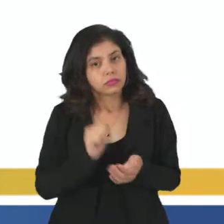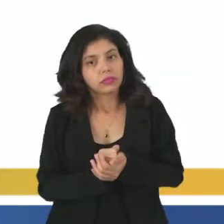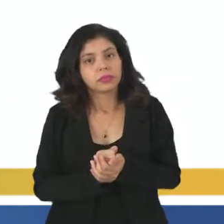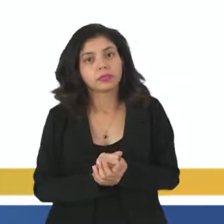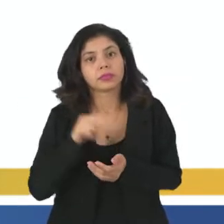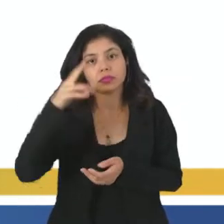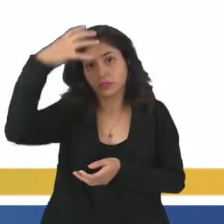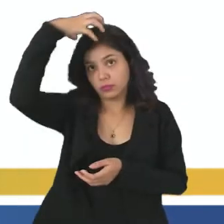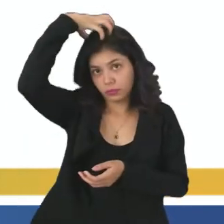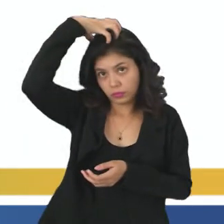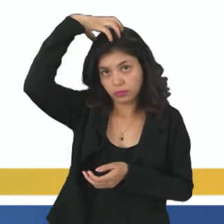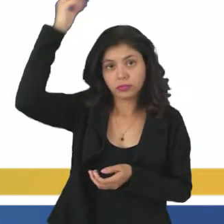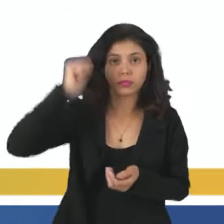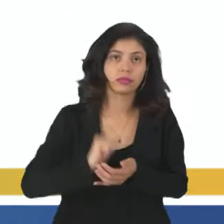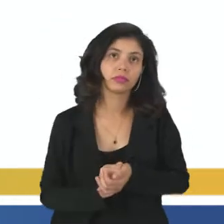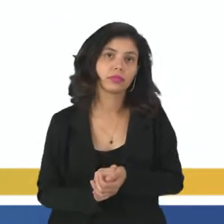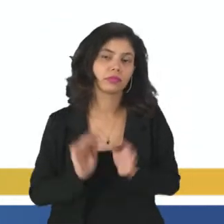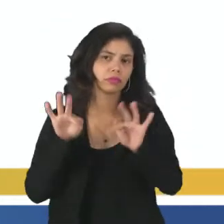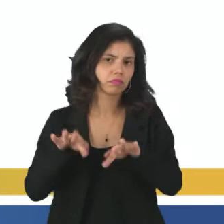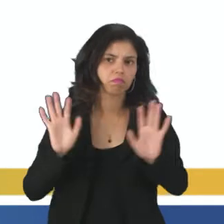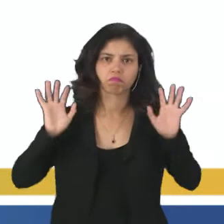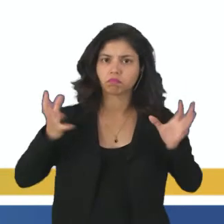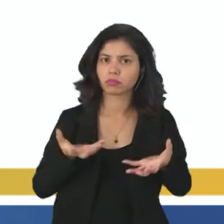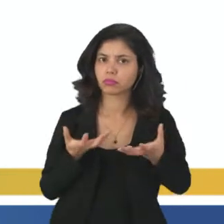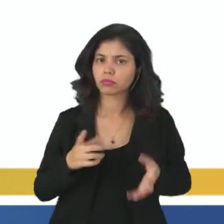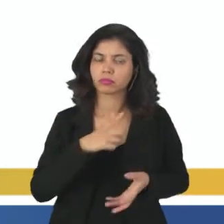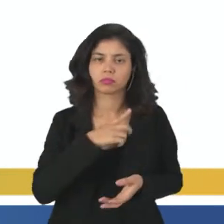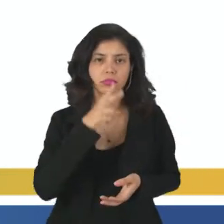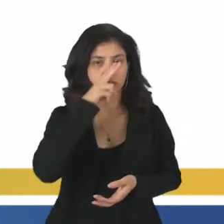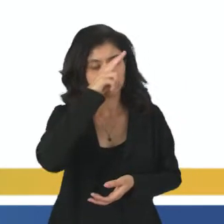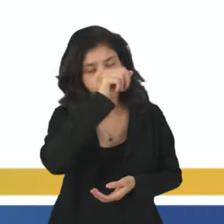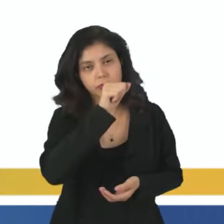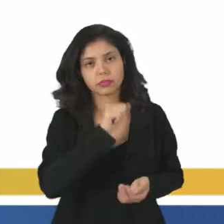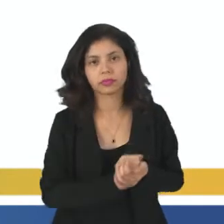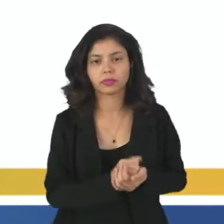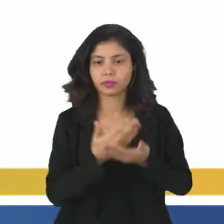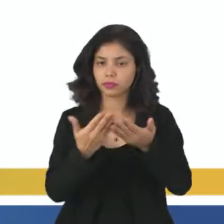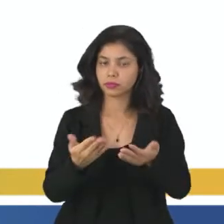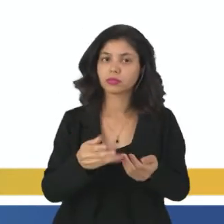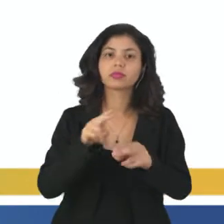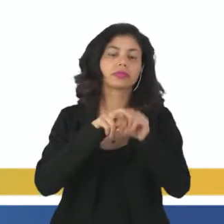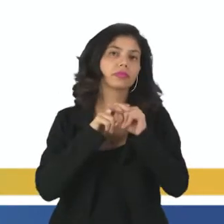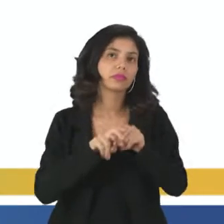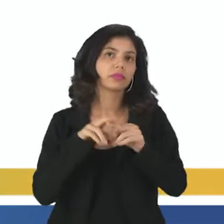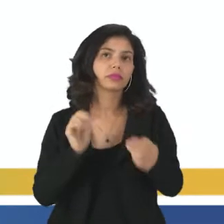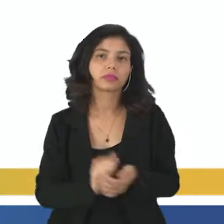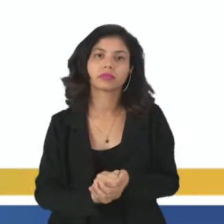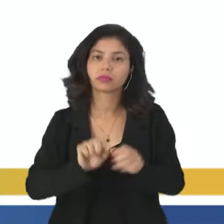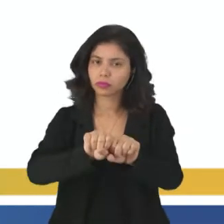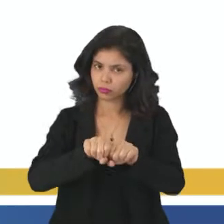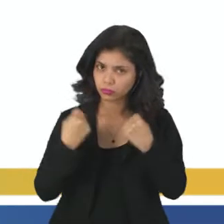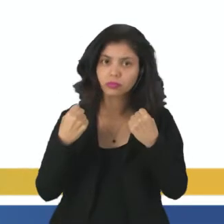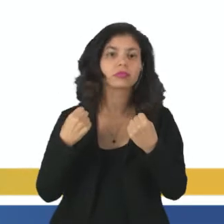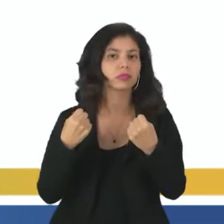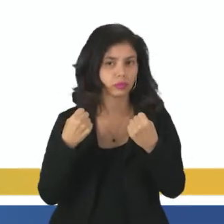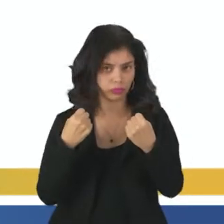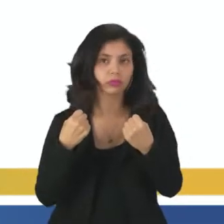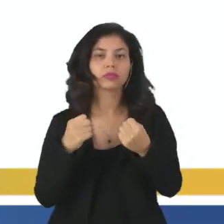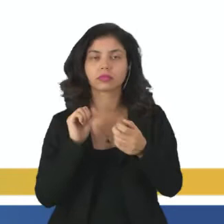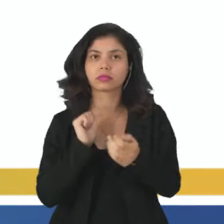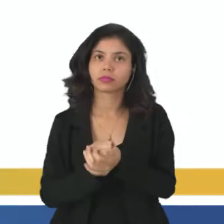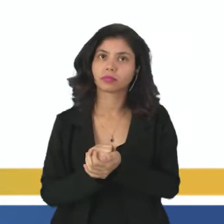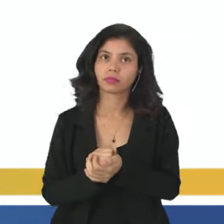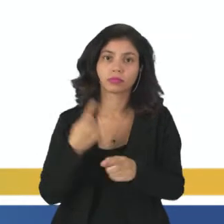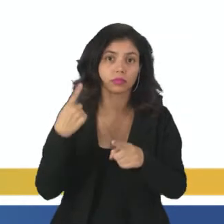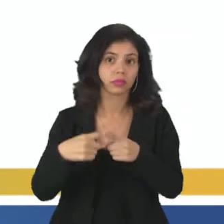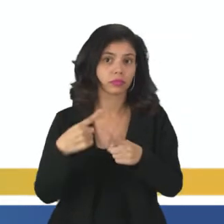os reis, enfim, queriam ter um poder para eles, e para isso eles tinham que ter um rompimento com a igreja, porque a